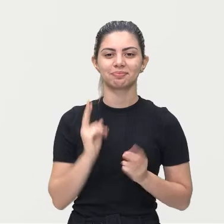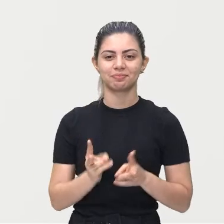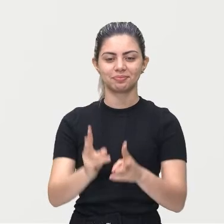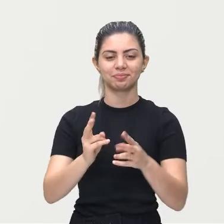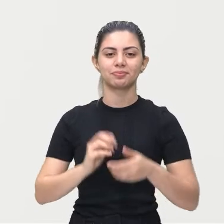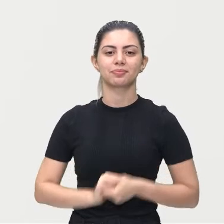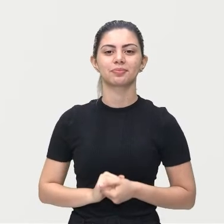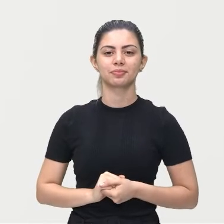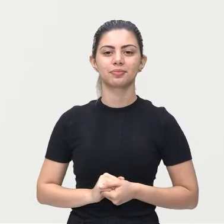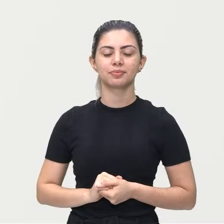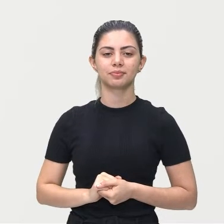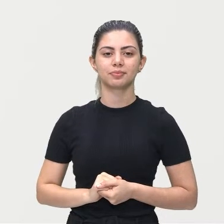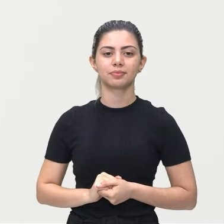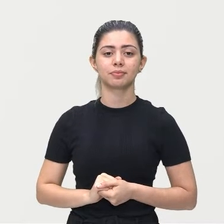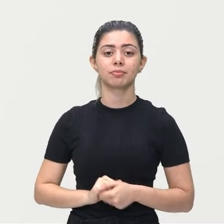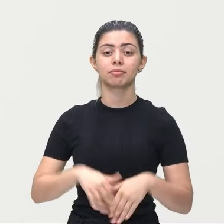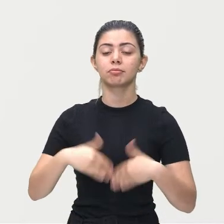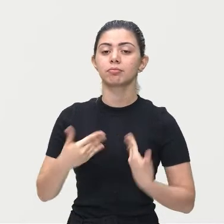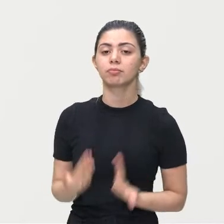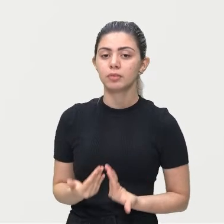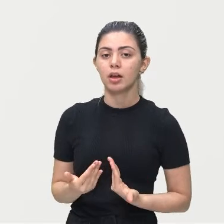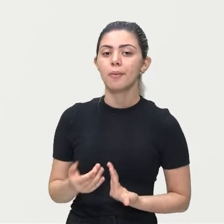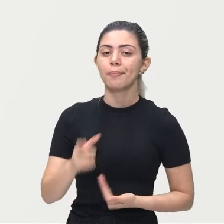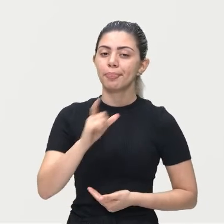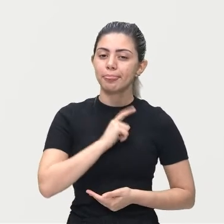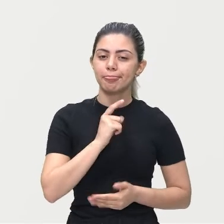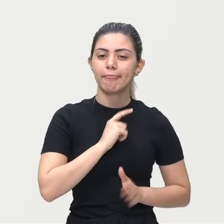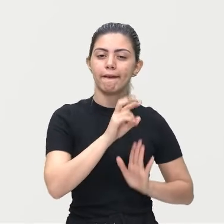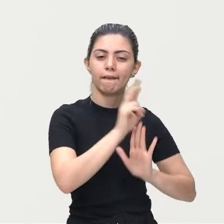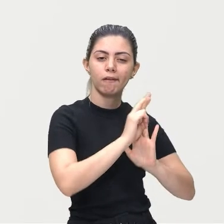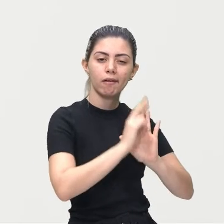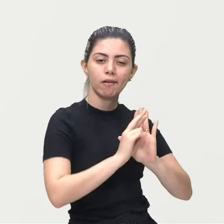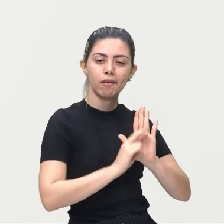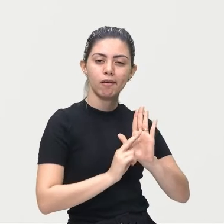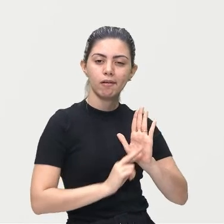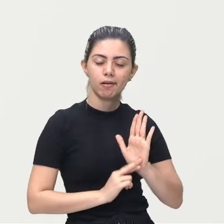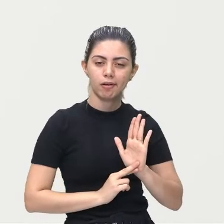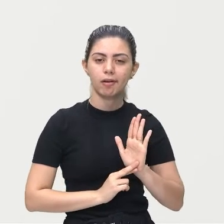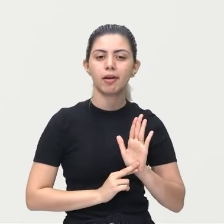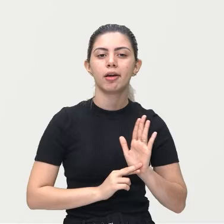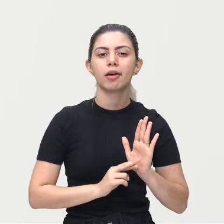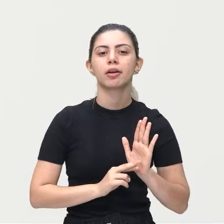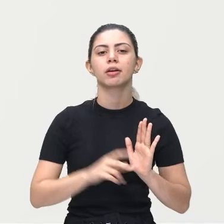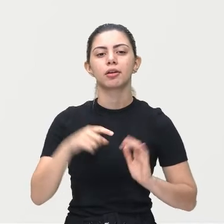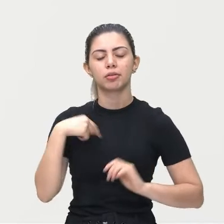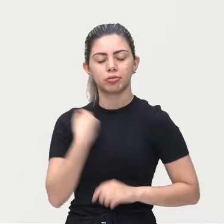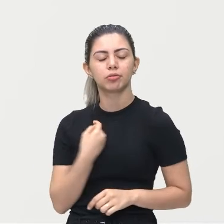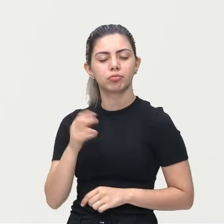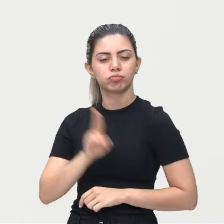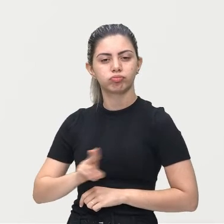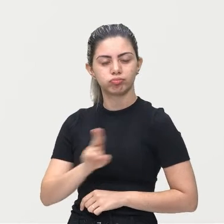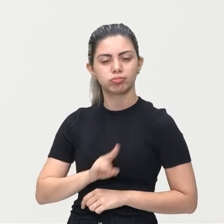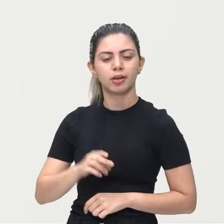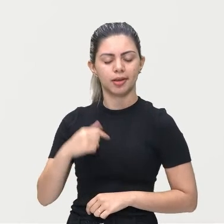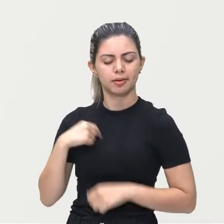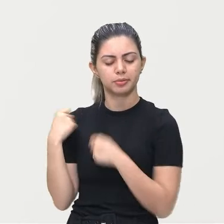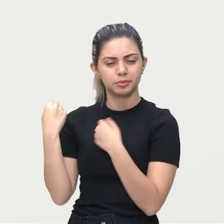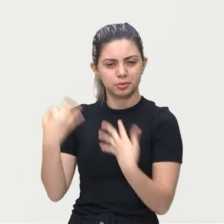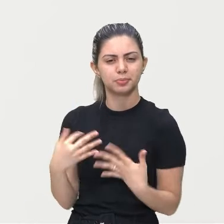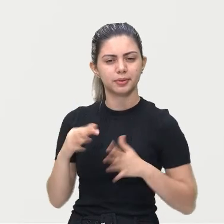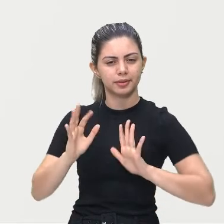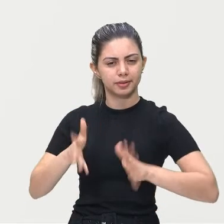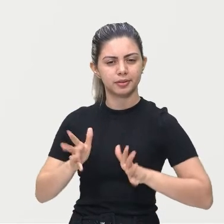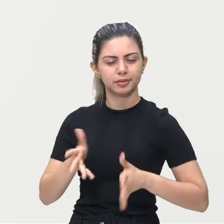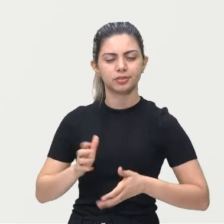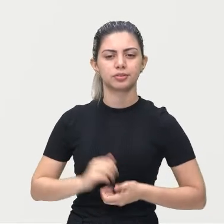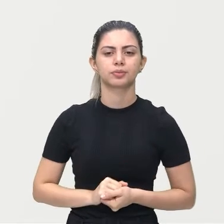Me segue aí, pessoal. Agora veremos uma síntese, né, do que eu já falei anteriormente. Ó.